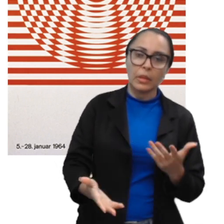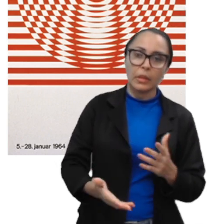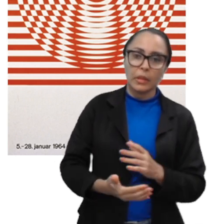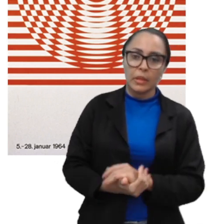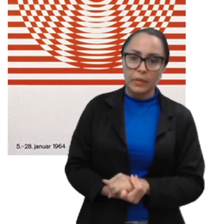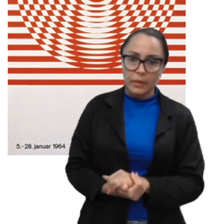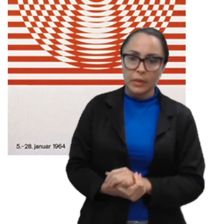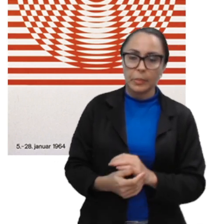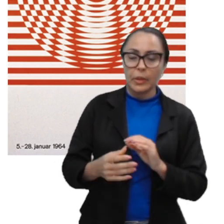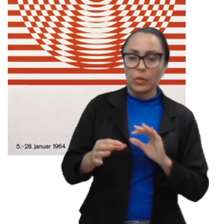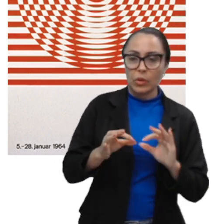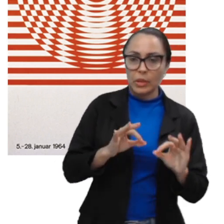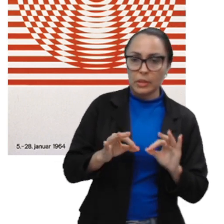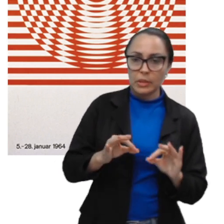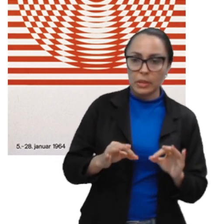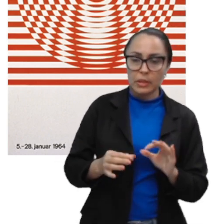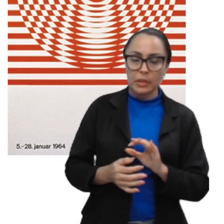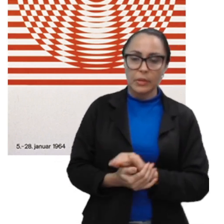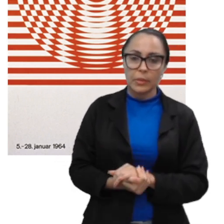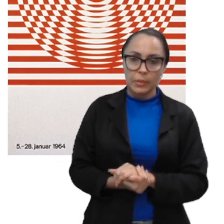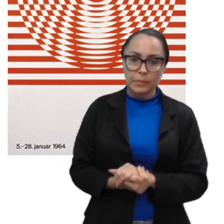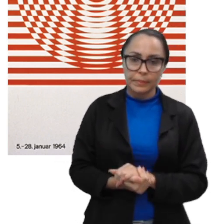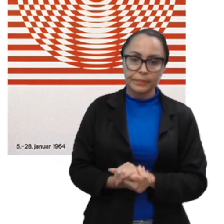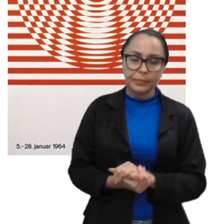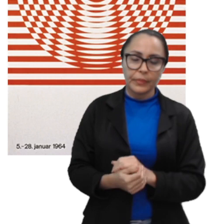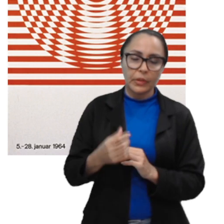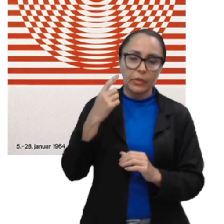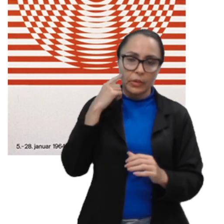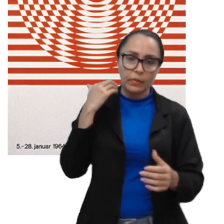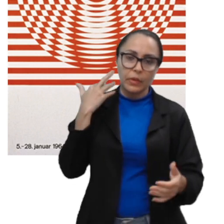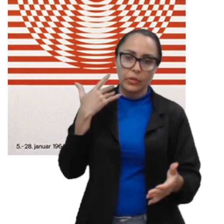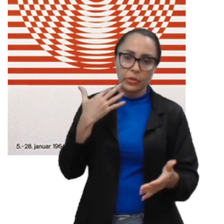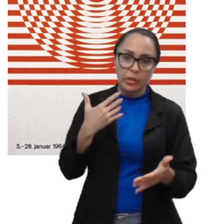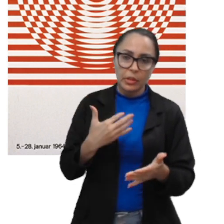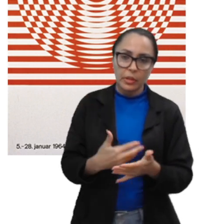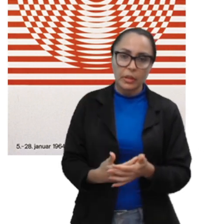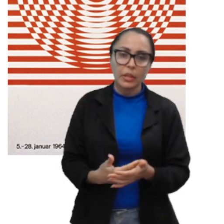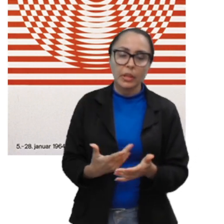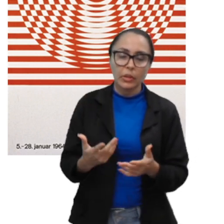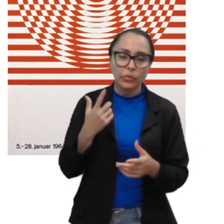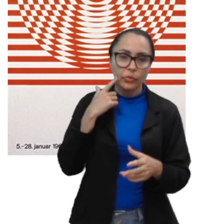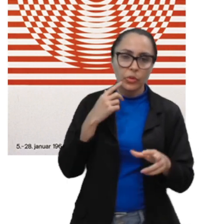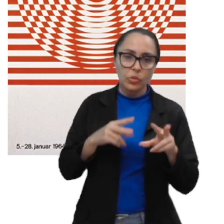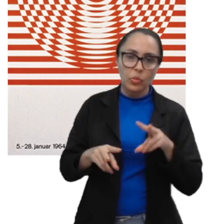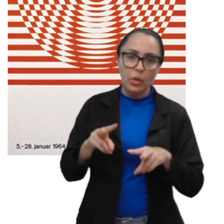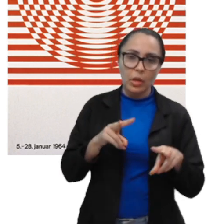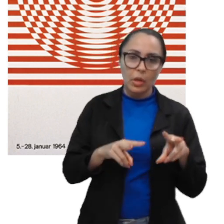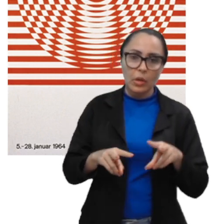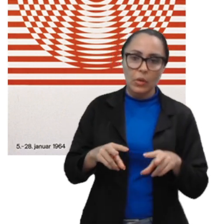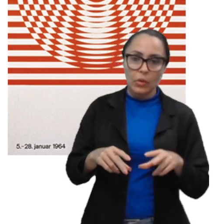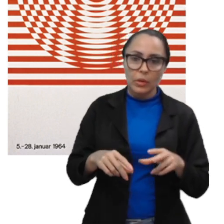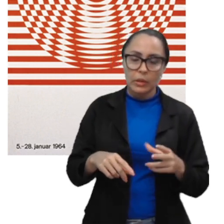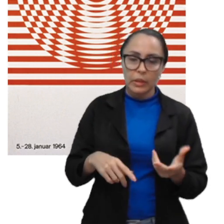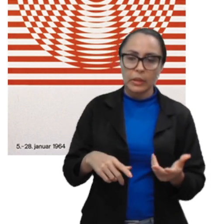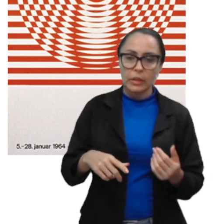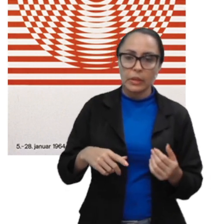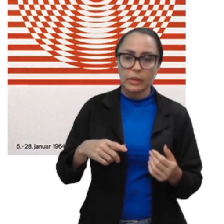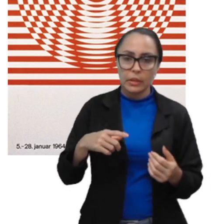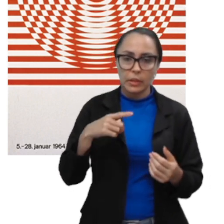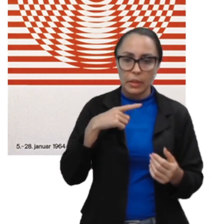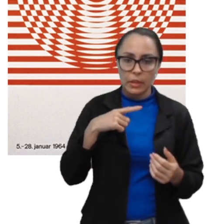a transição dos anos do design, a gente vai chegar nessa composição visual que tem fontes sem